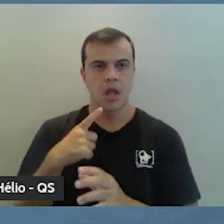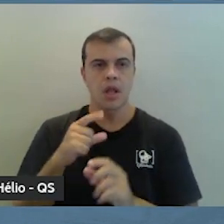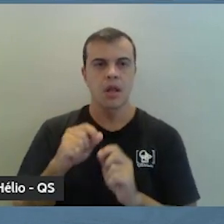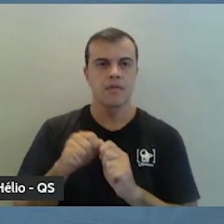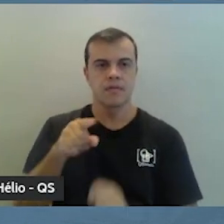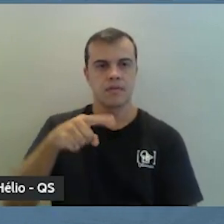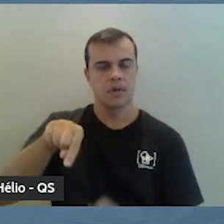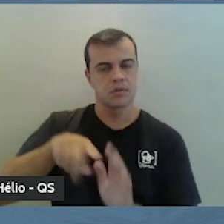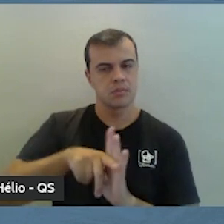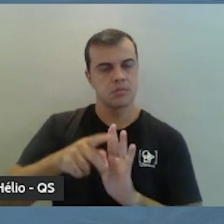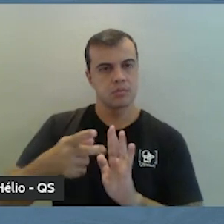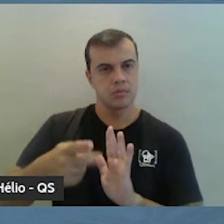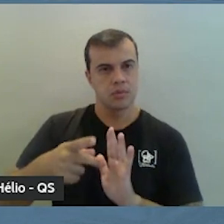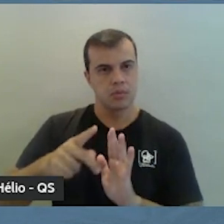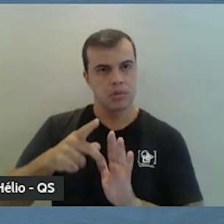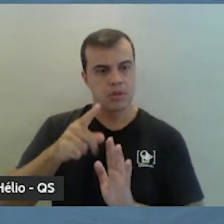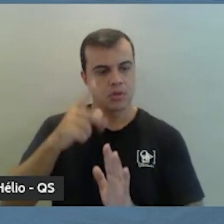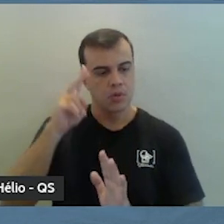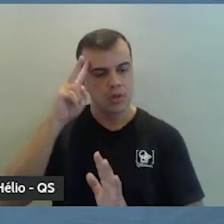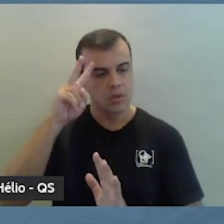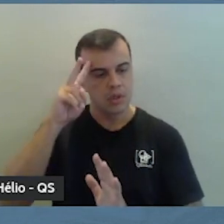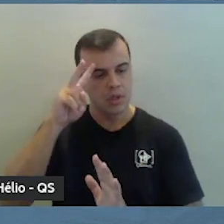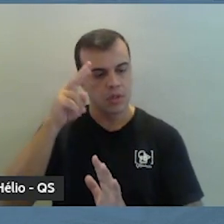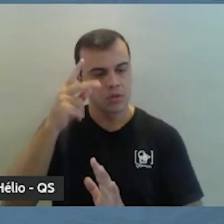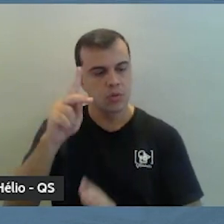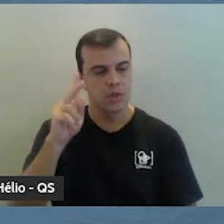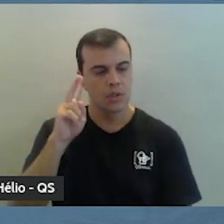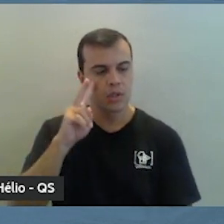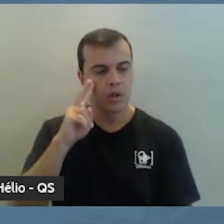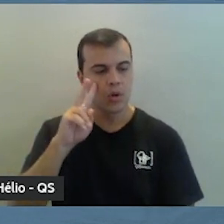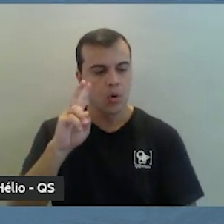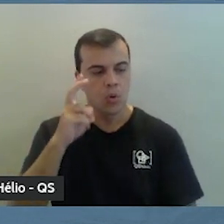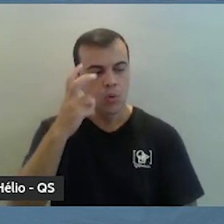elas trazem das suas origens, das suas tradições,